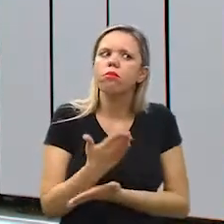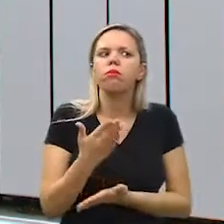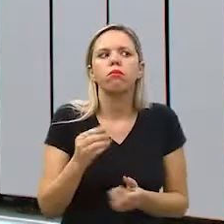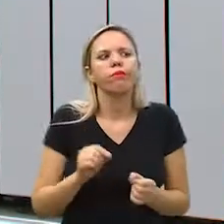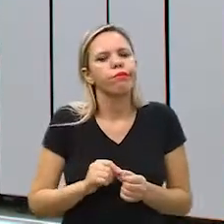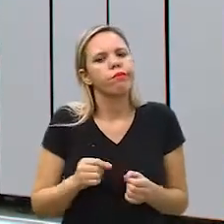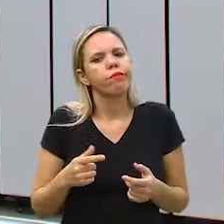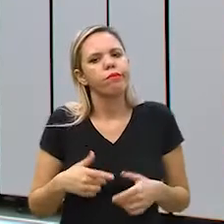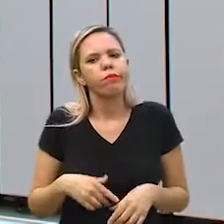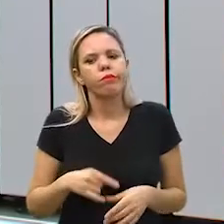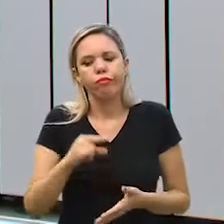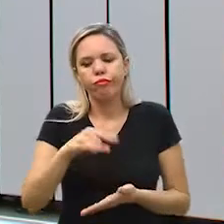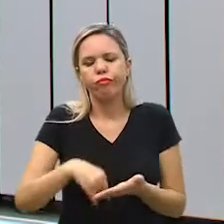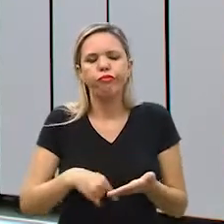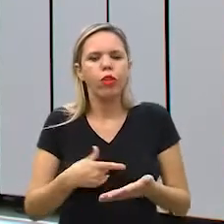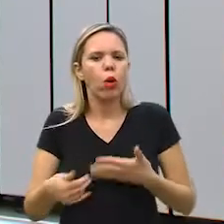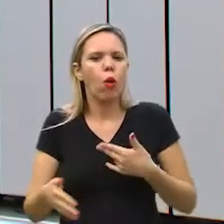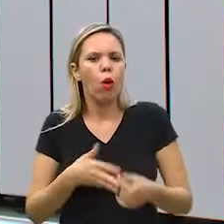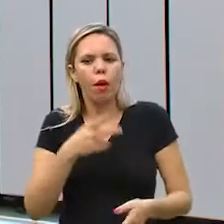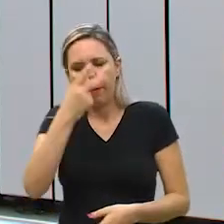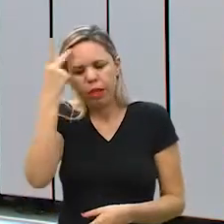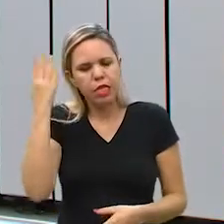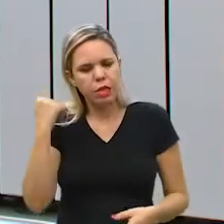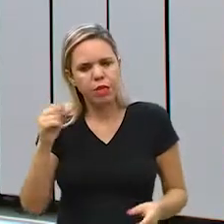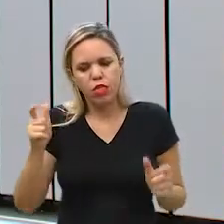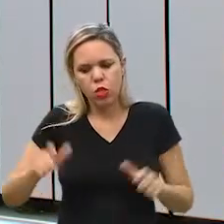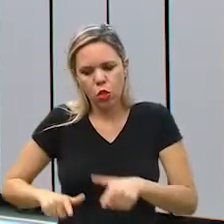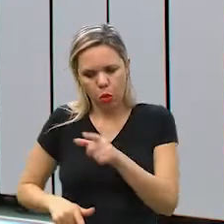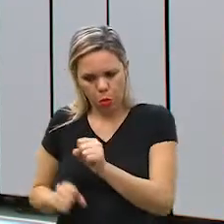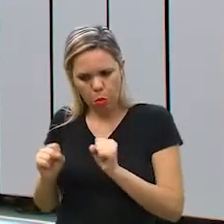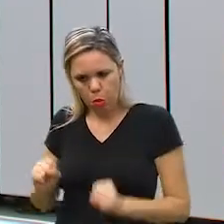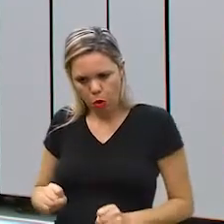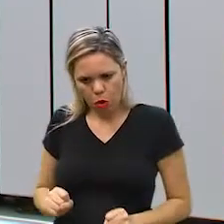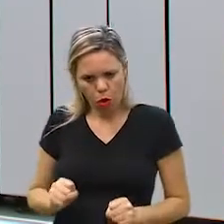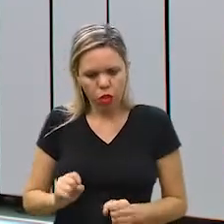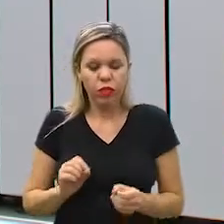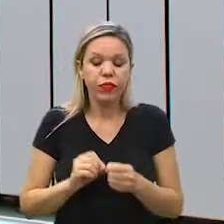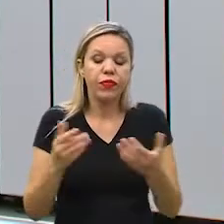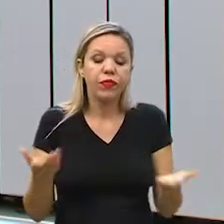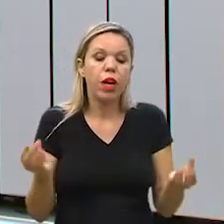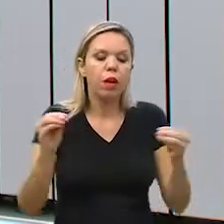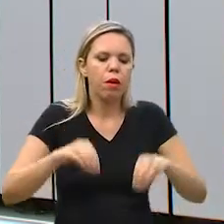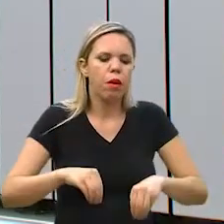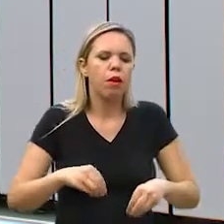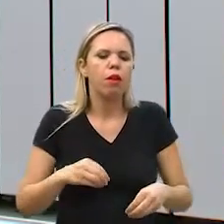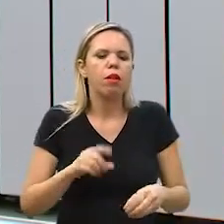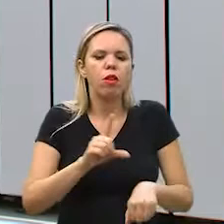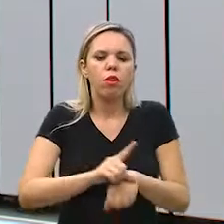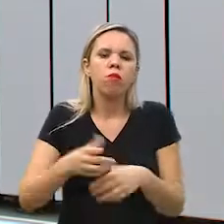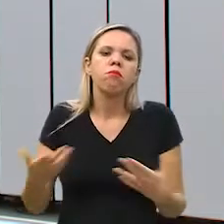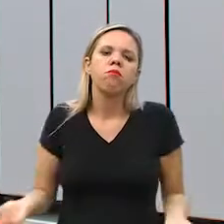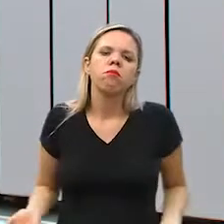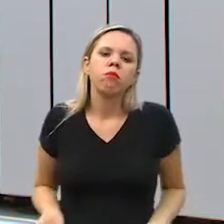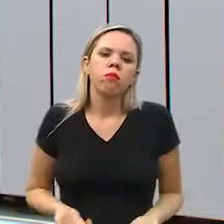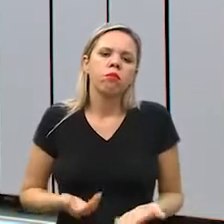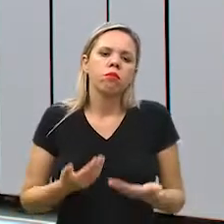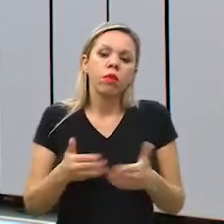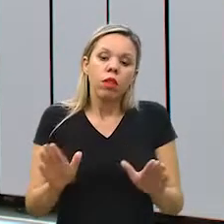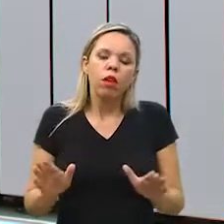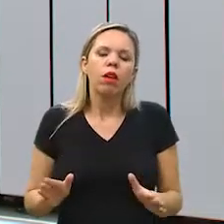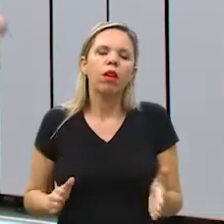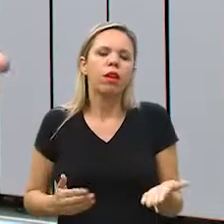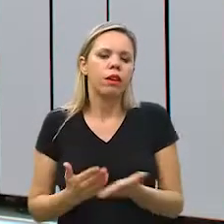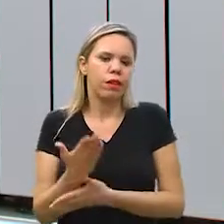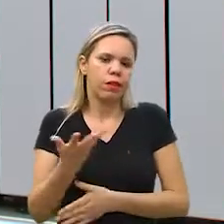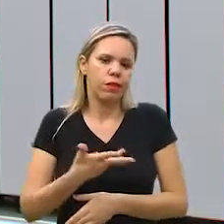autorização, uma certidão para a pessoa saber se naquele local ele pode, o que ele pode colocar de comércio. Tem que desburocratizar. Eu